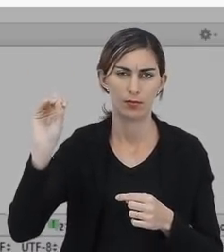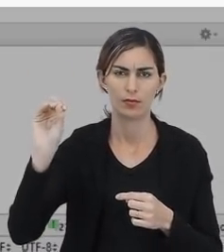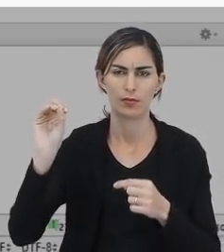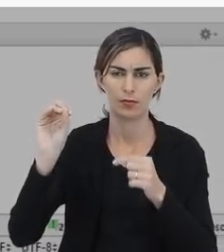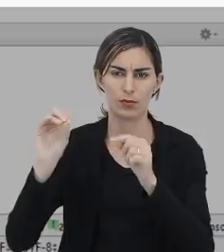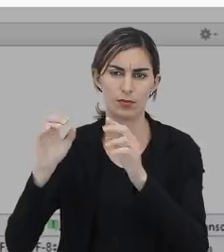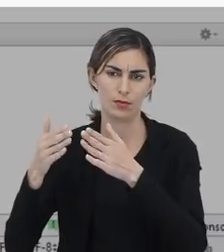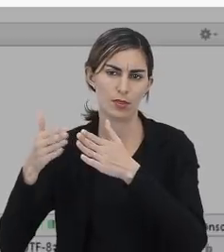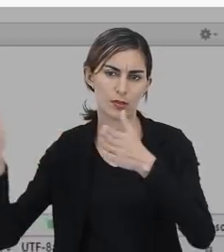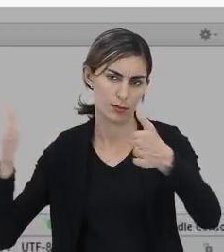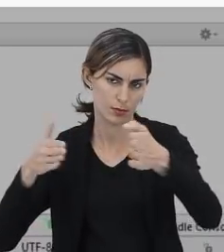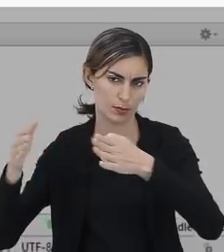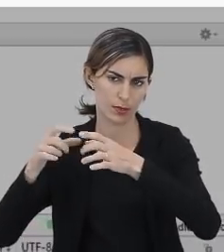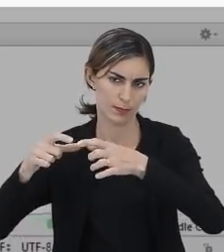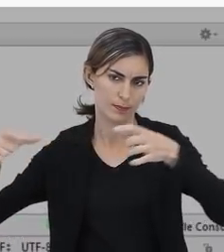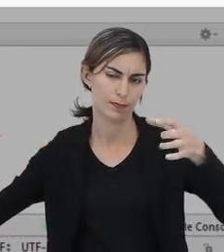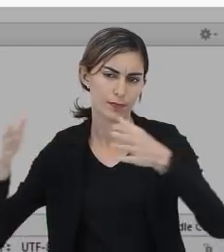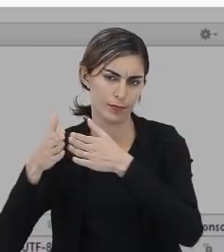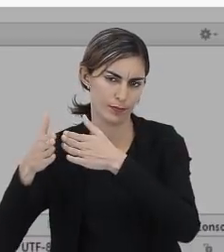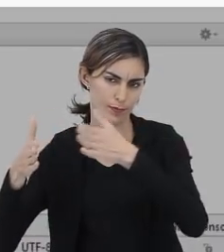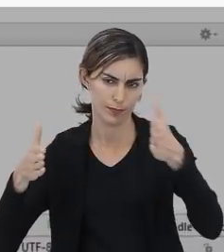10 e um espaçozinho.